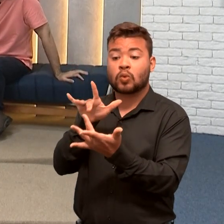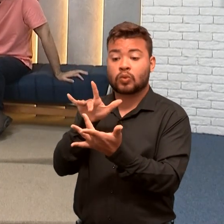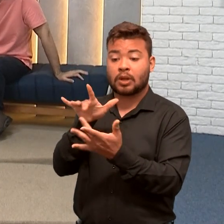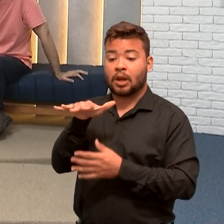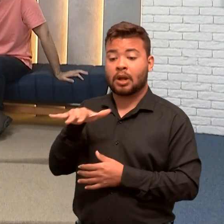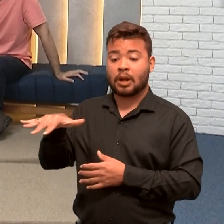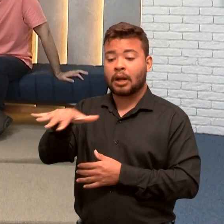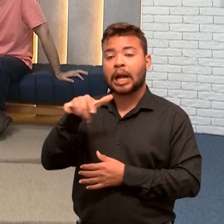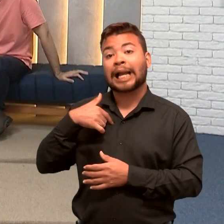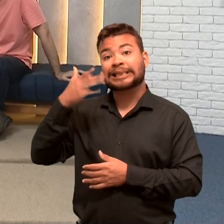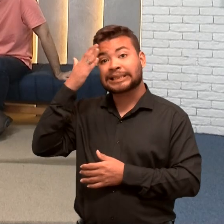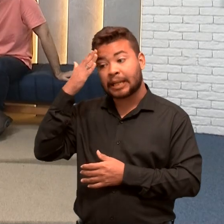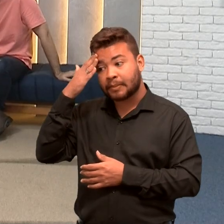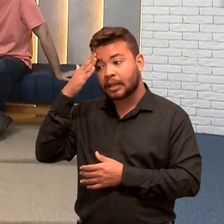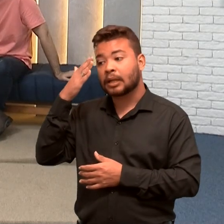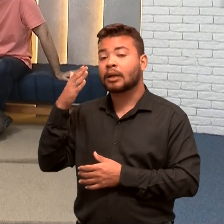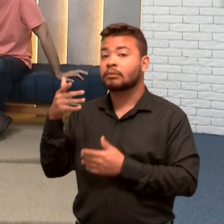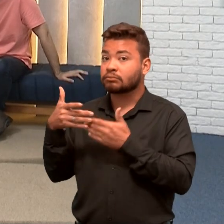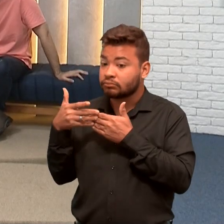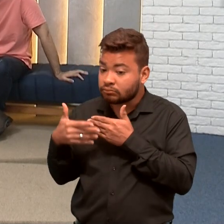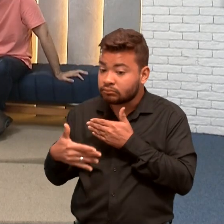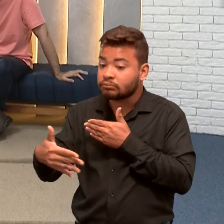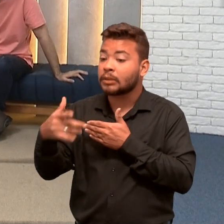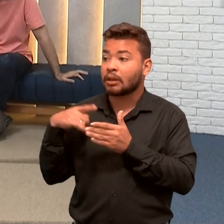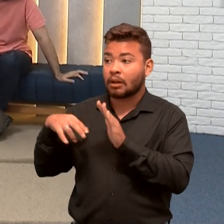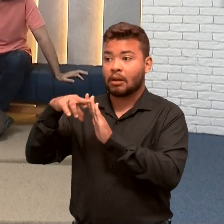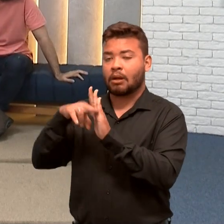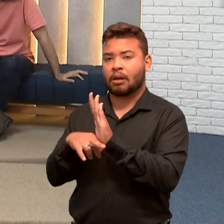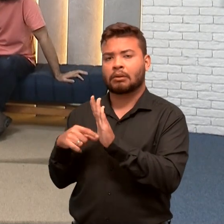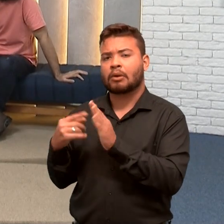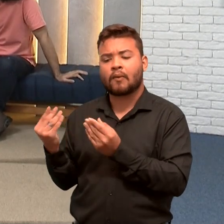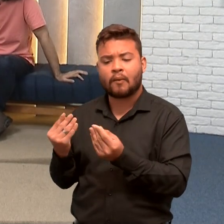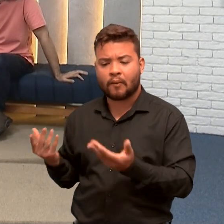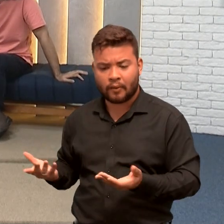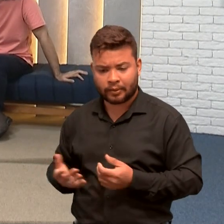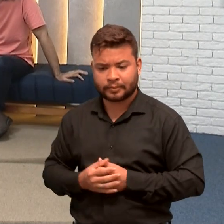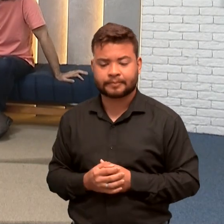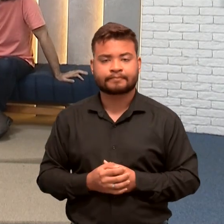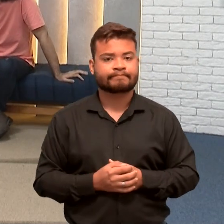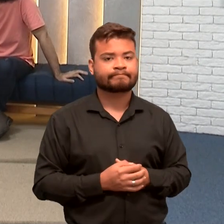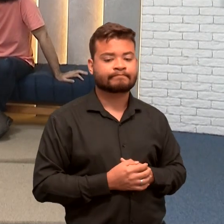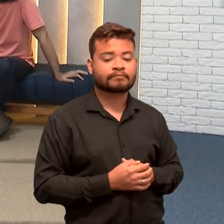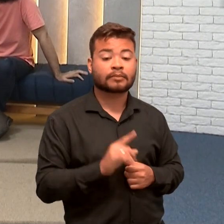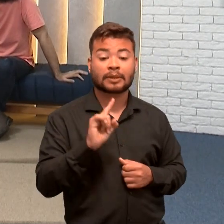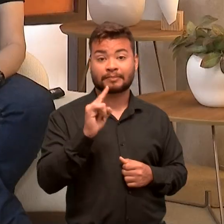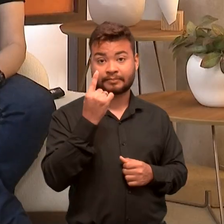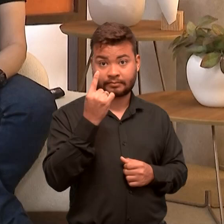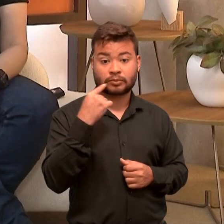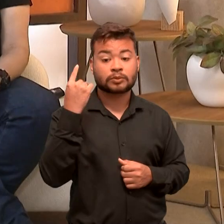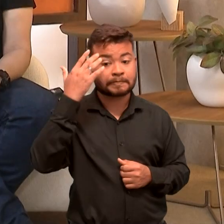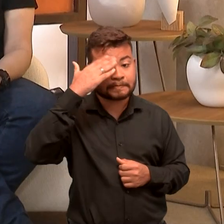saber que dali para frente tudo vai ser norteado dentro dessas regras? Eu acho que a primeira coisa que a gente tem que entender, e